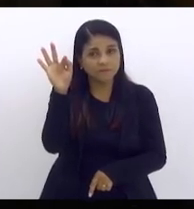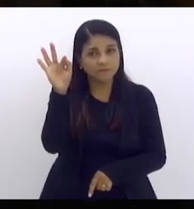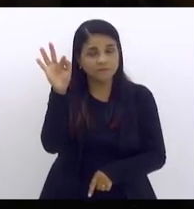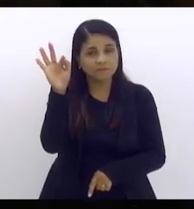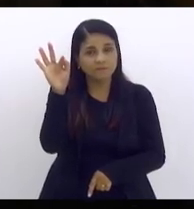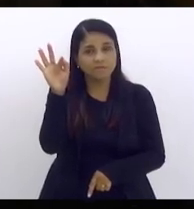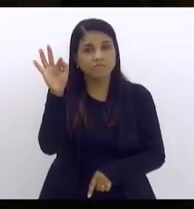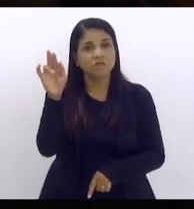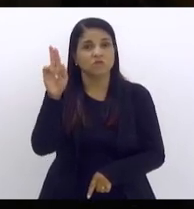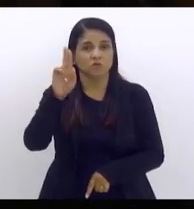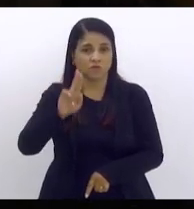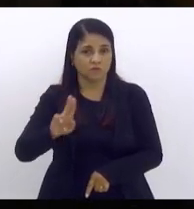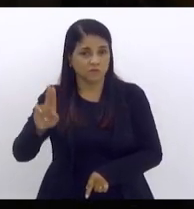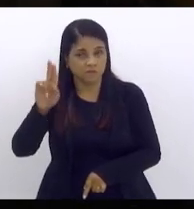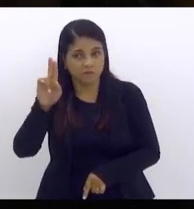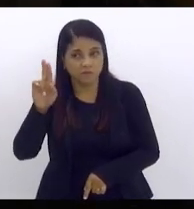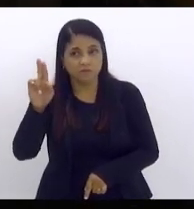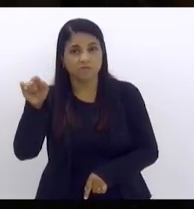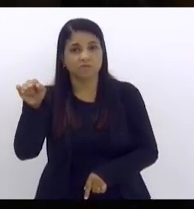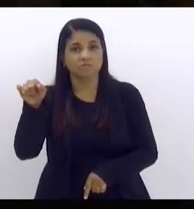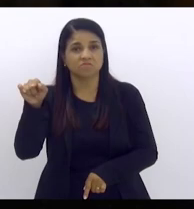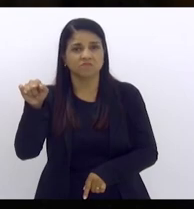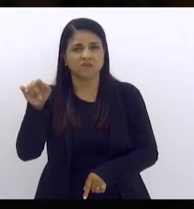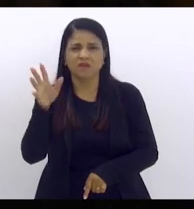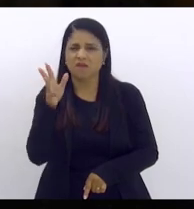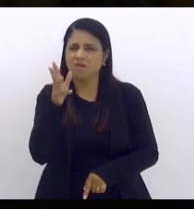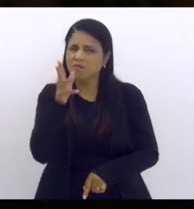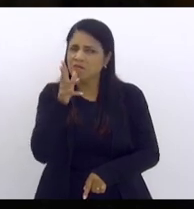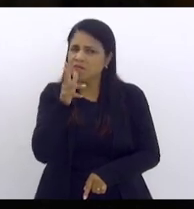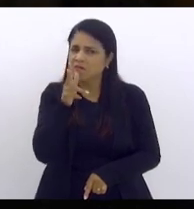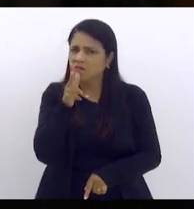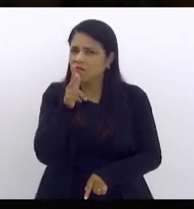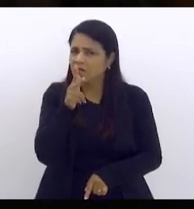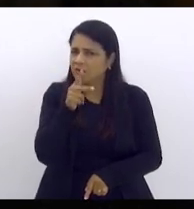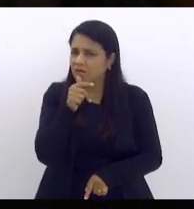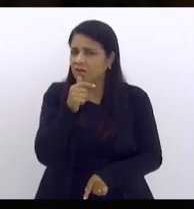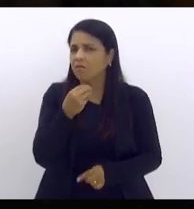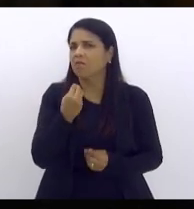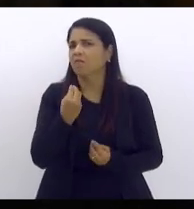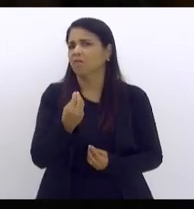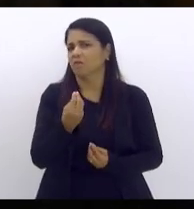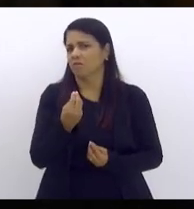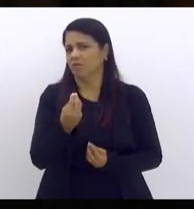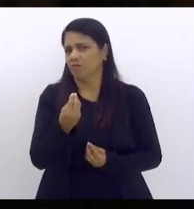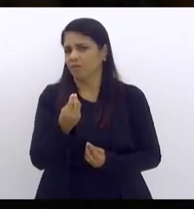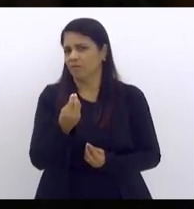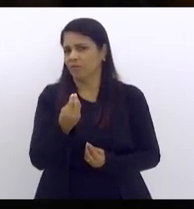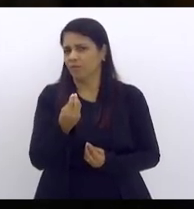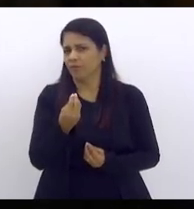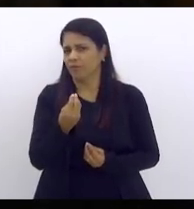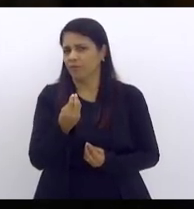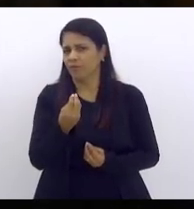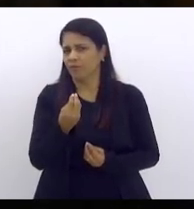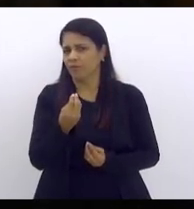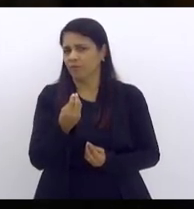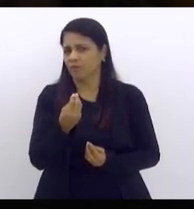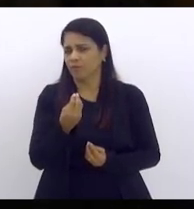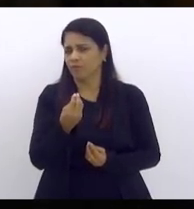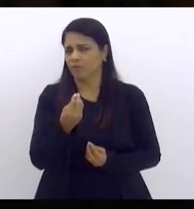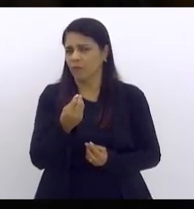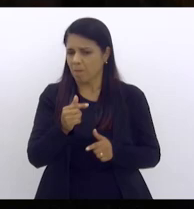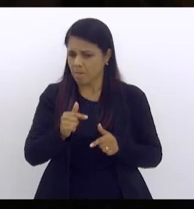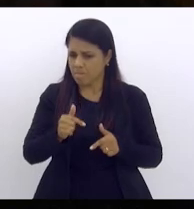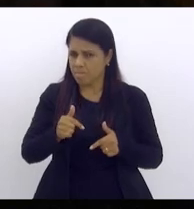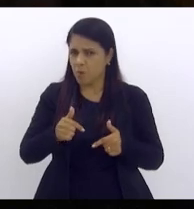universidade, né, foi tão lenta em fazer os atos disciplinares contra